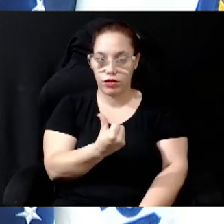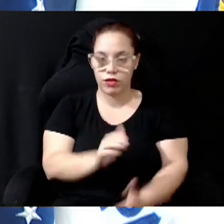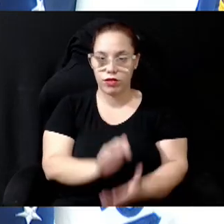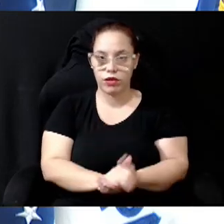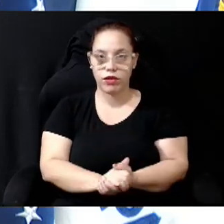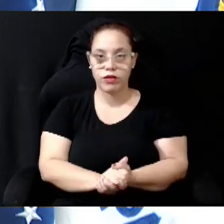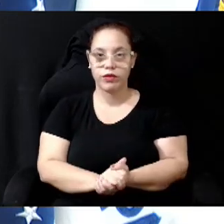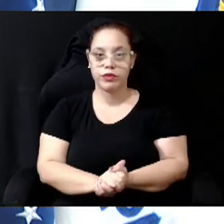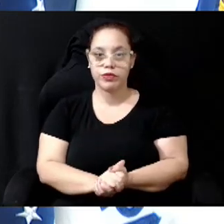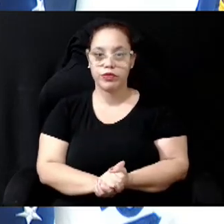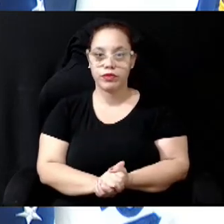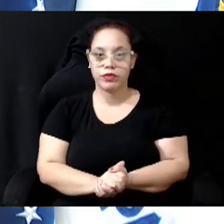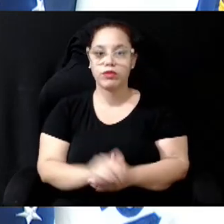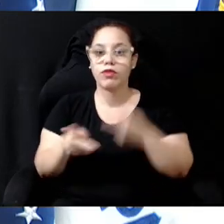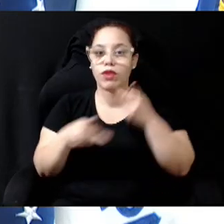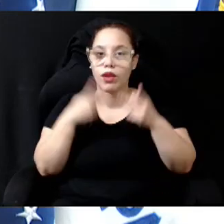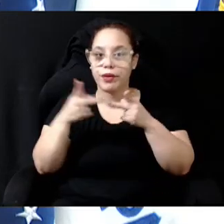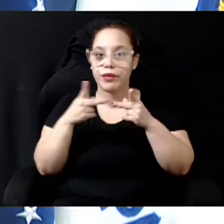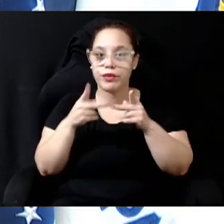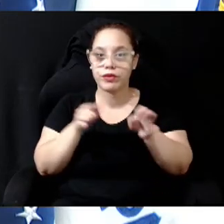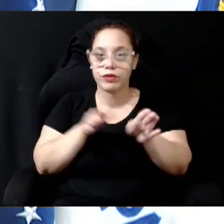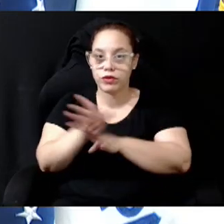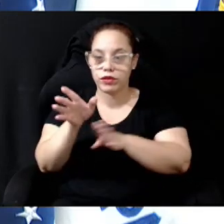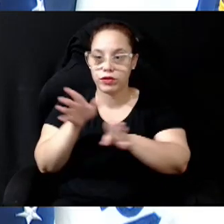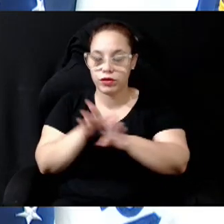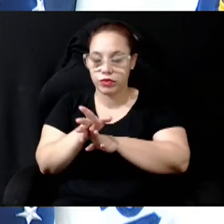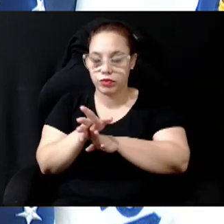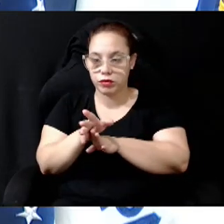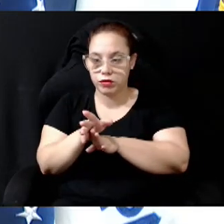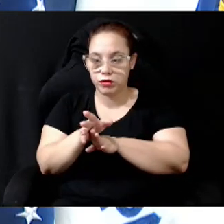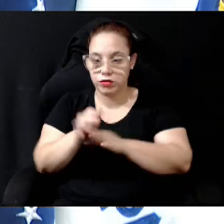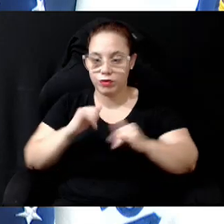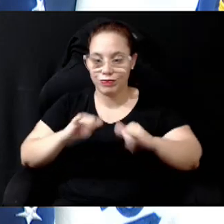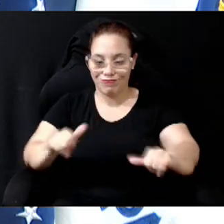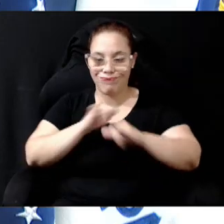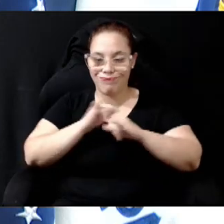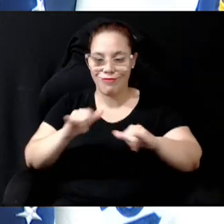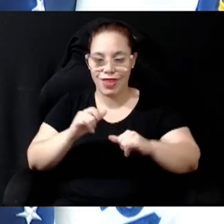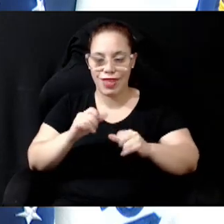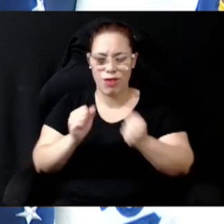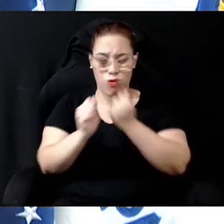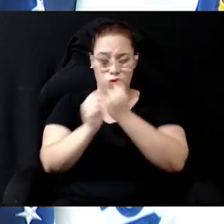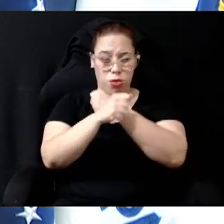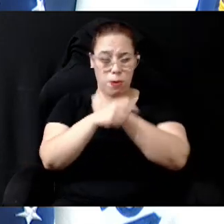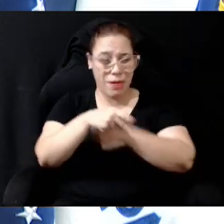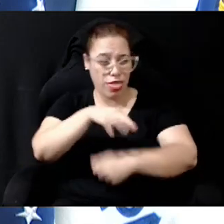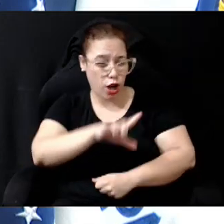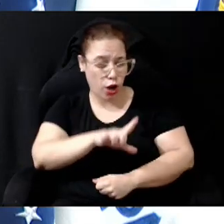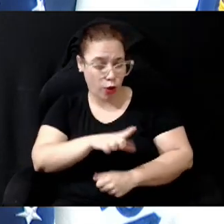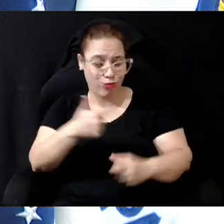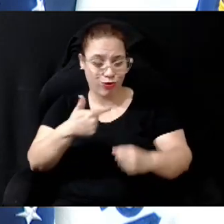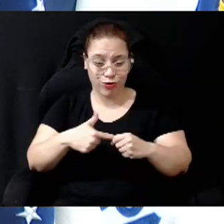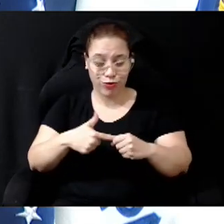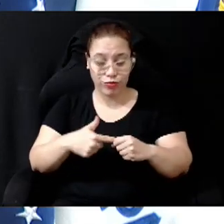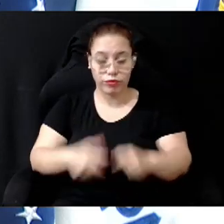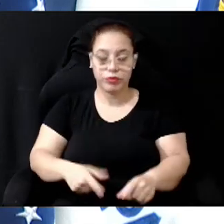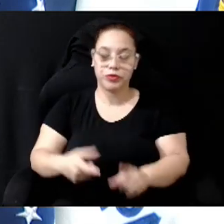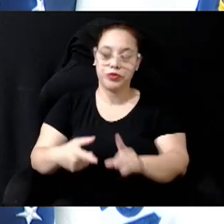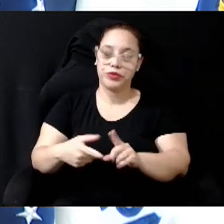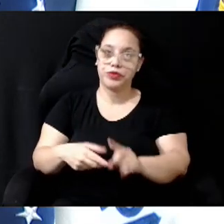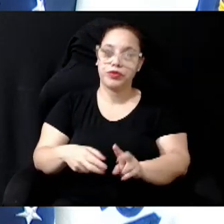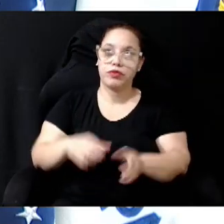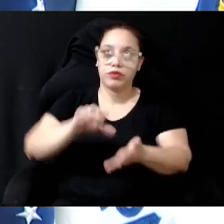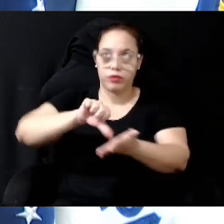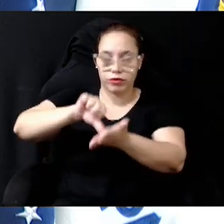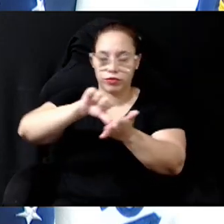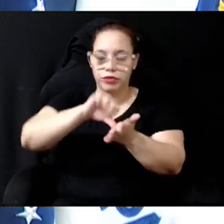241.251, que fala da notificação compulsória dos casos de intoxicação por metanol atendidos em estabelecimentos de saúde